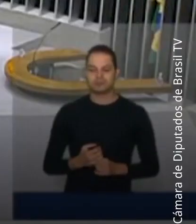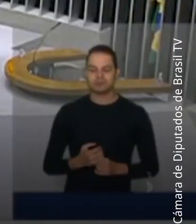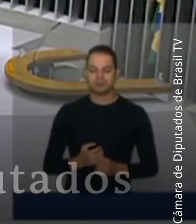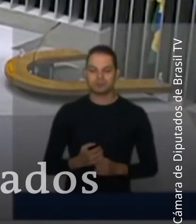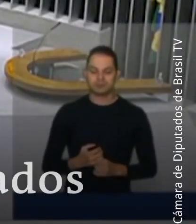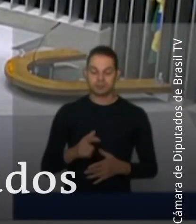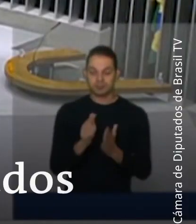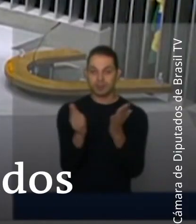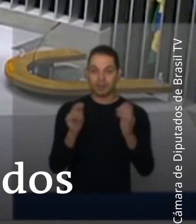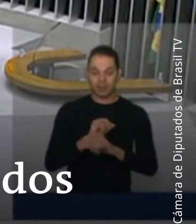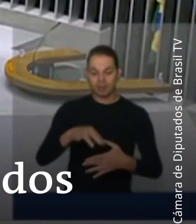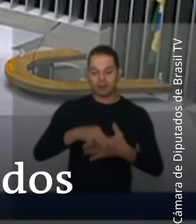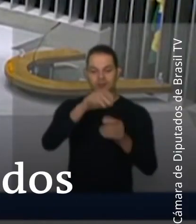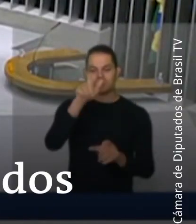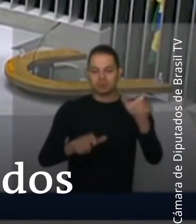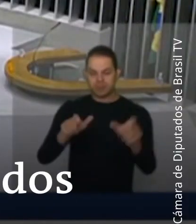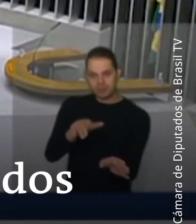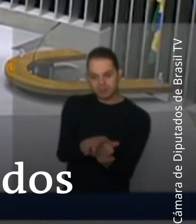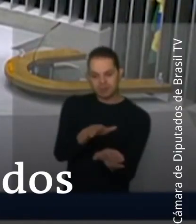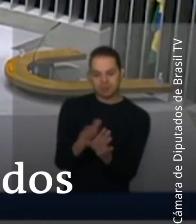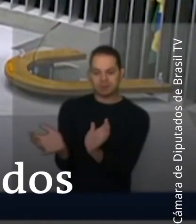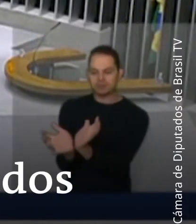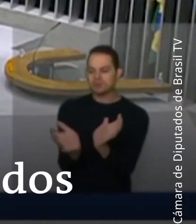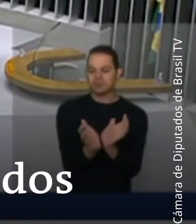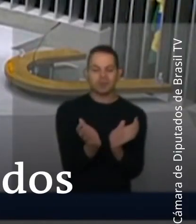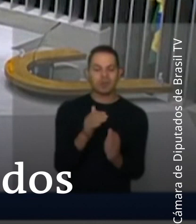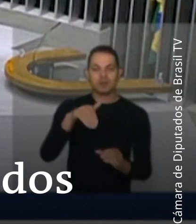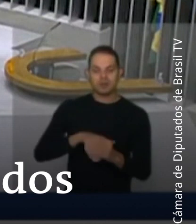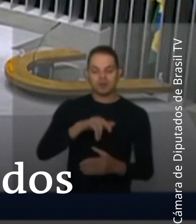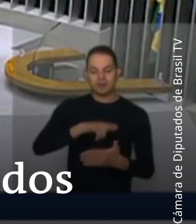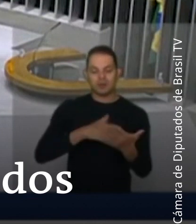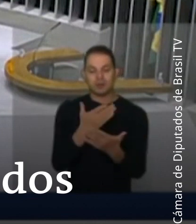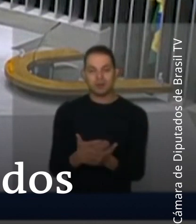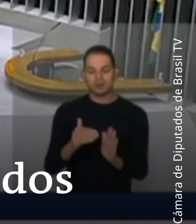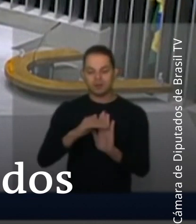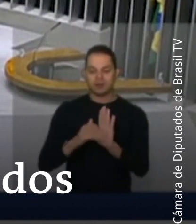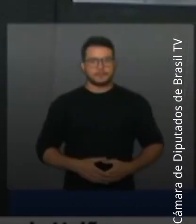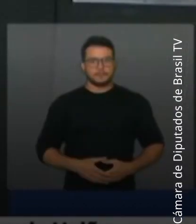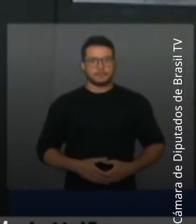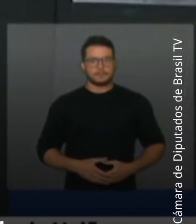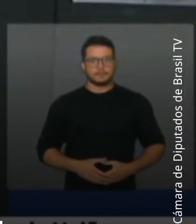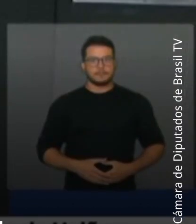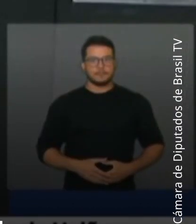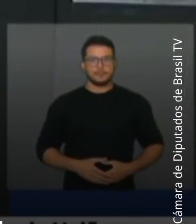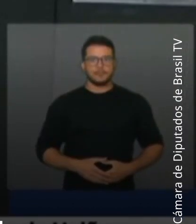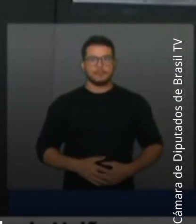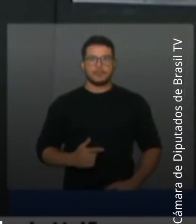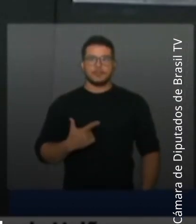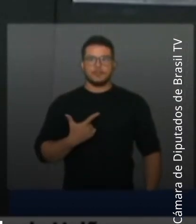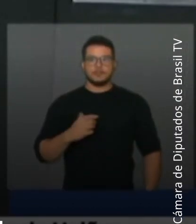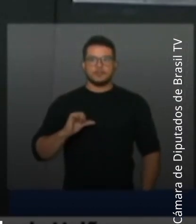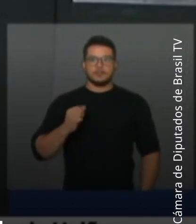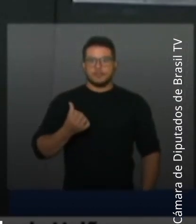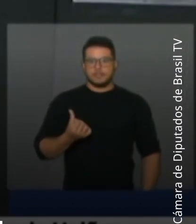Os líderes estão orientando suas bancadas para a votação do requerimento de retirada de pauta do projeto de lei. Daqui a pouquinho, quando já termina